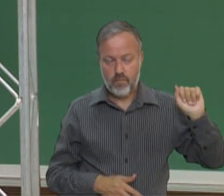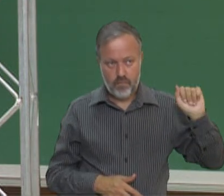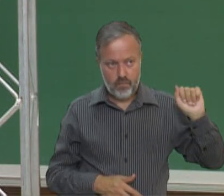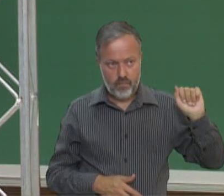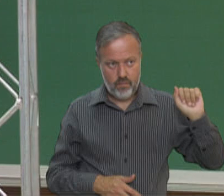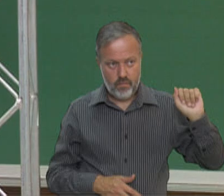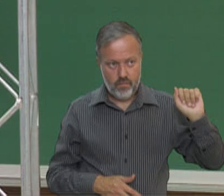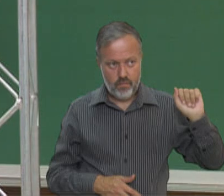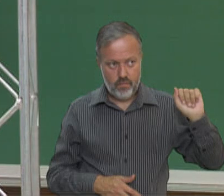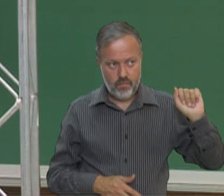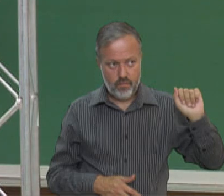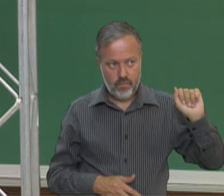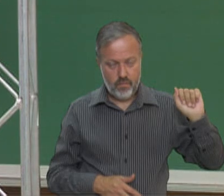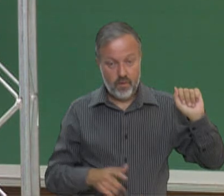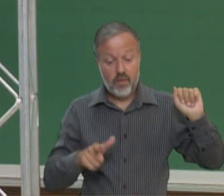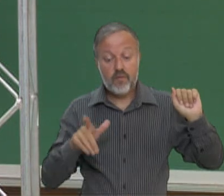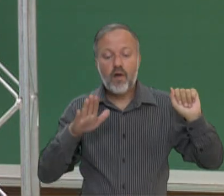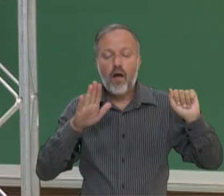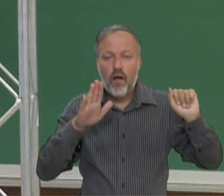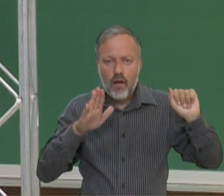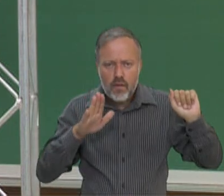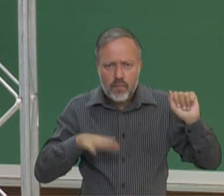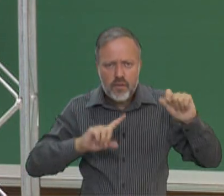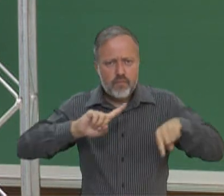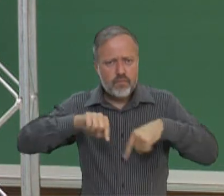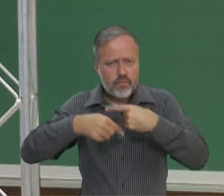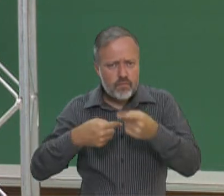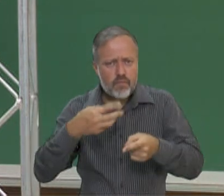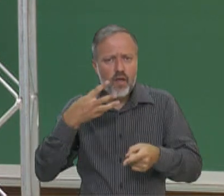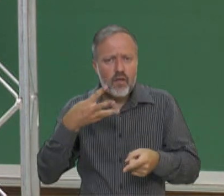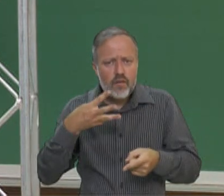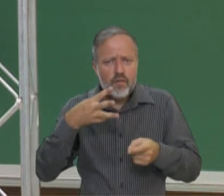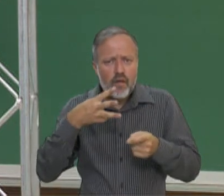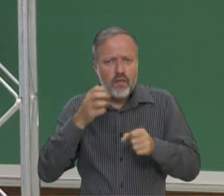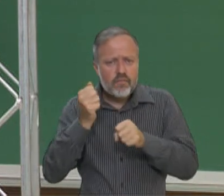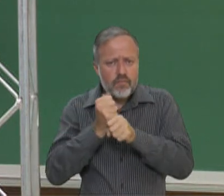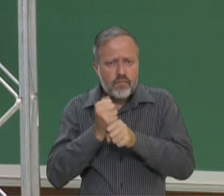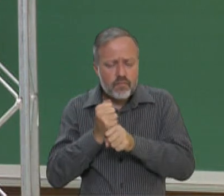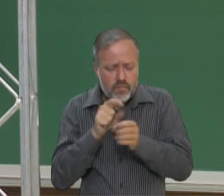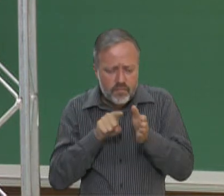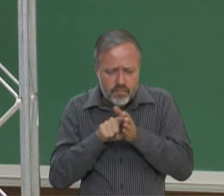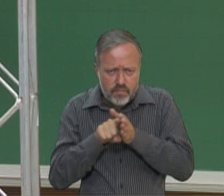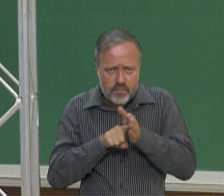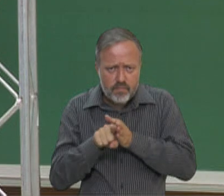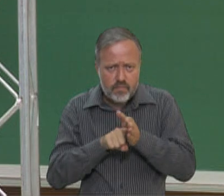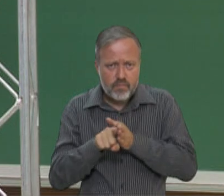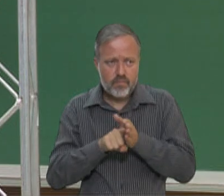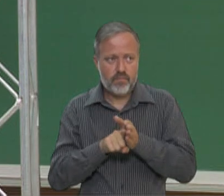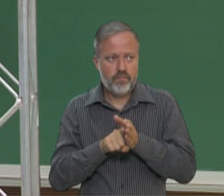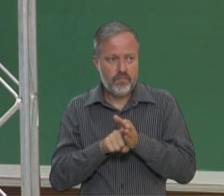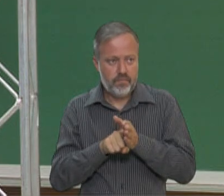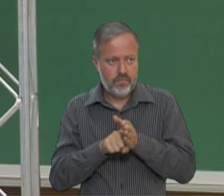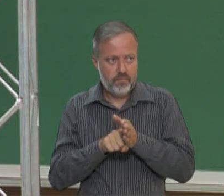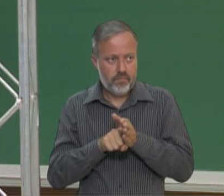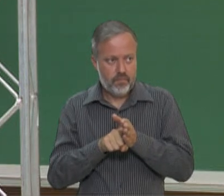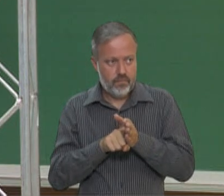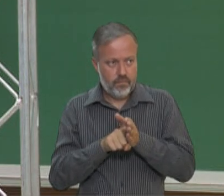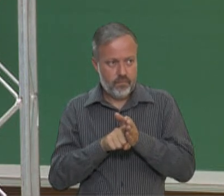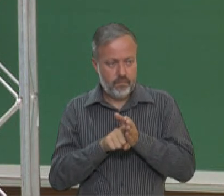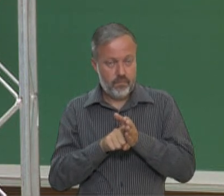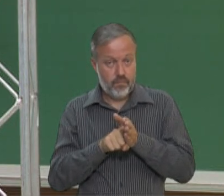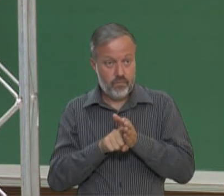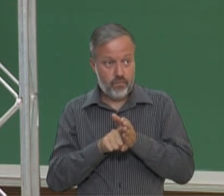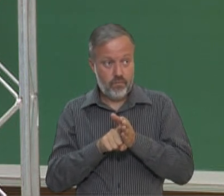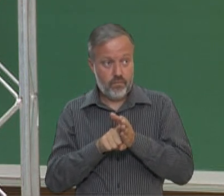luego de más de 3 anos de investigações, ou seja, depois de 3 anos de pesquisas, nós temos